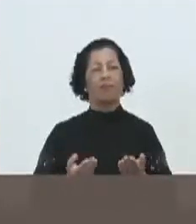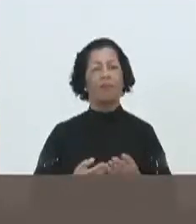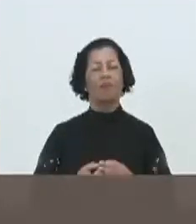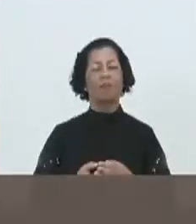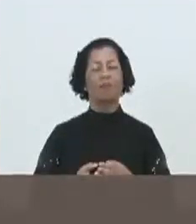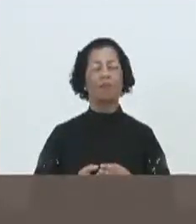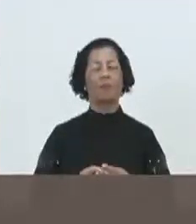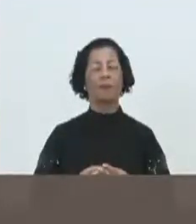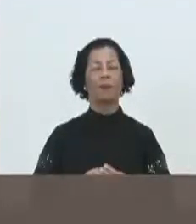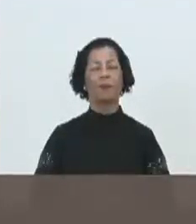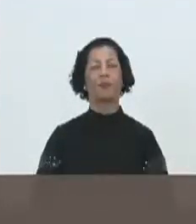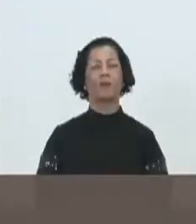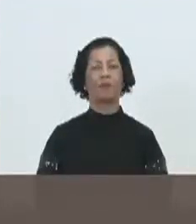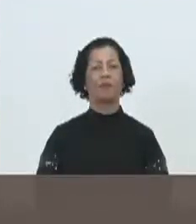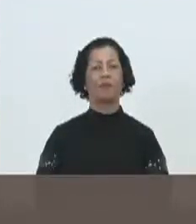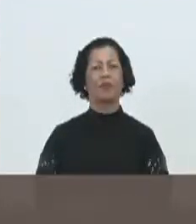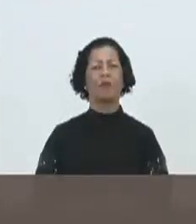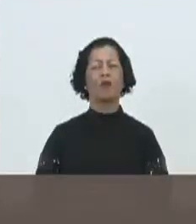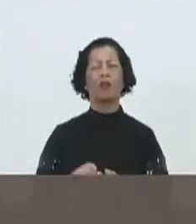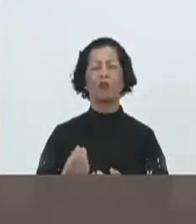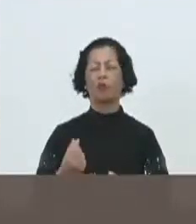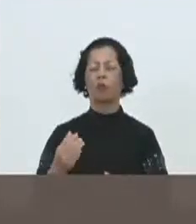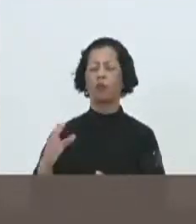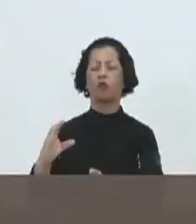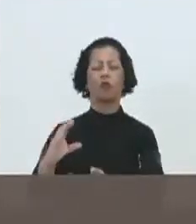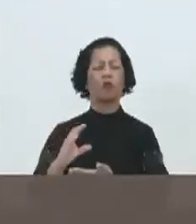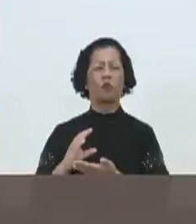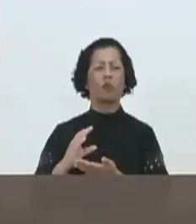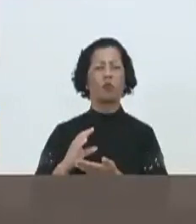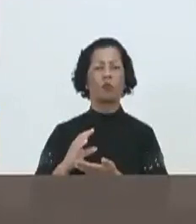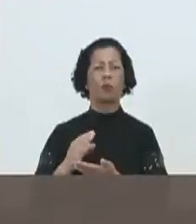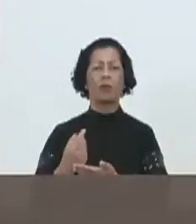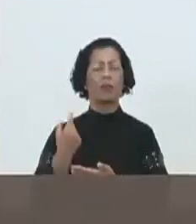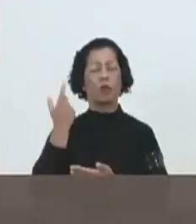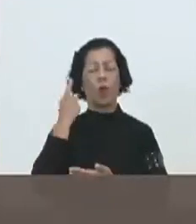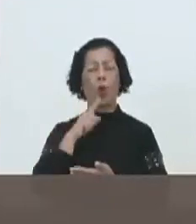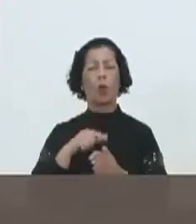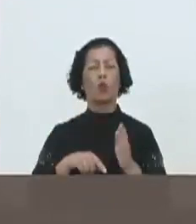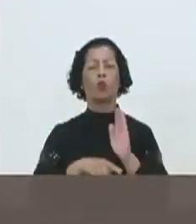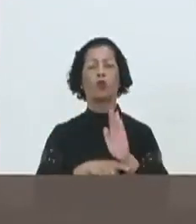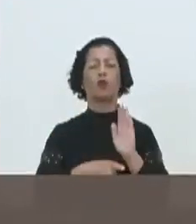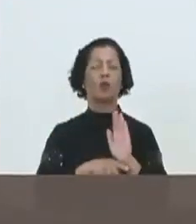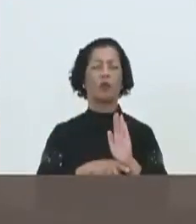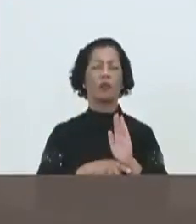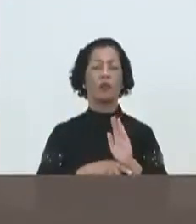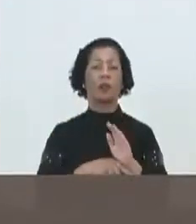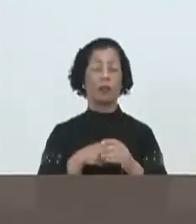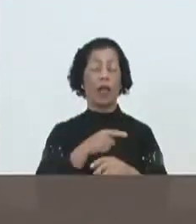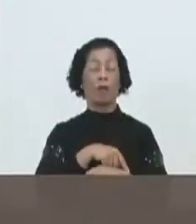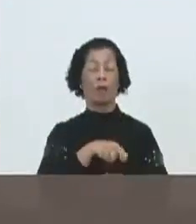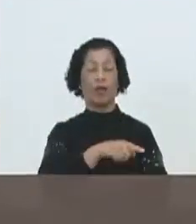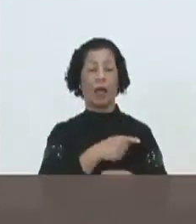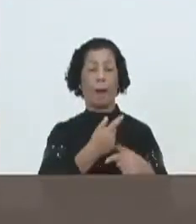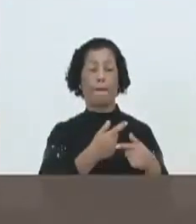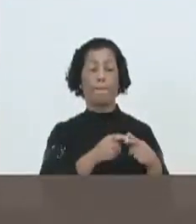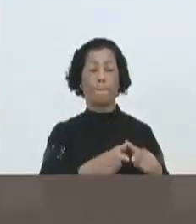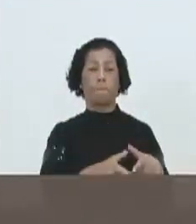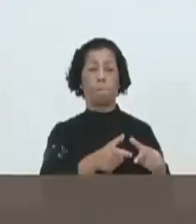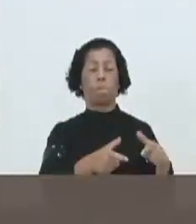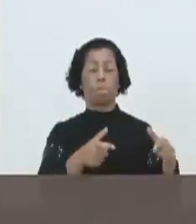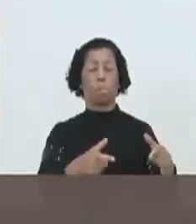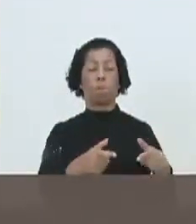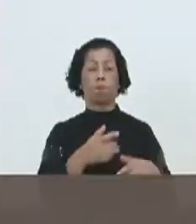eh atender a uma idade de uma demanda crescente da Saúde